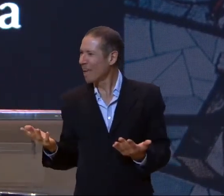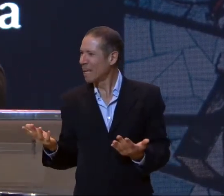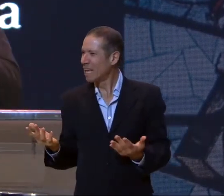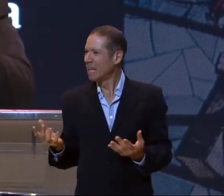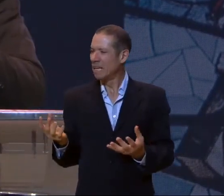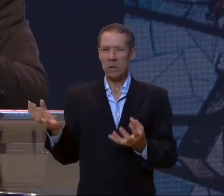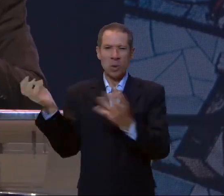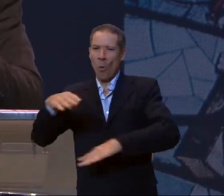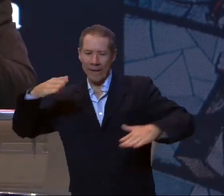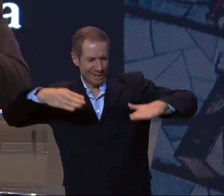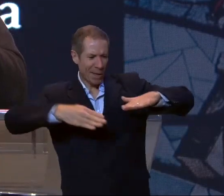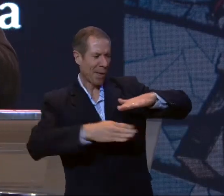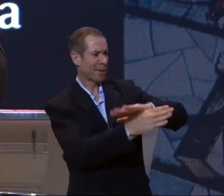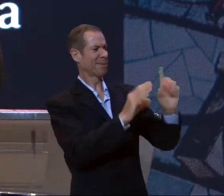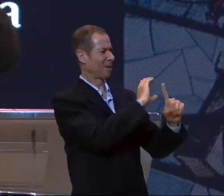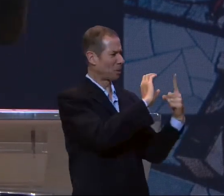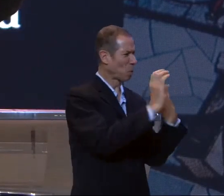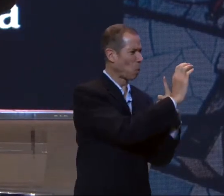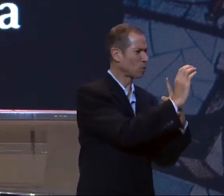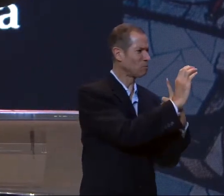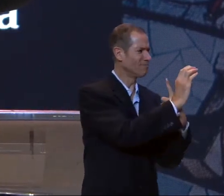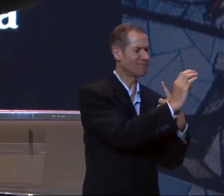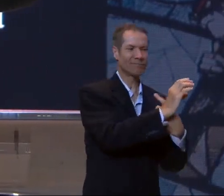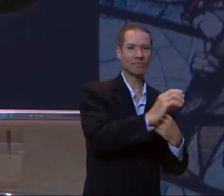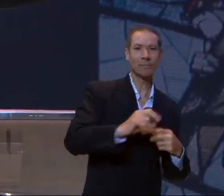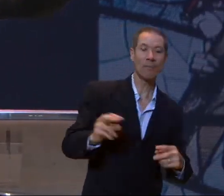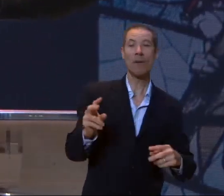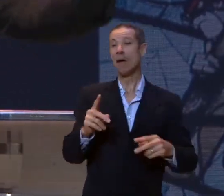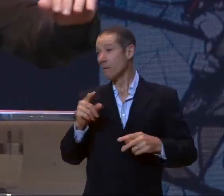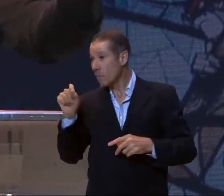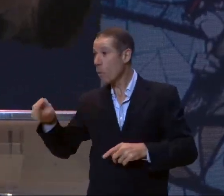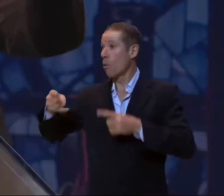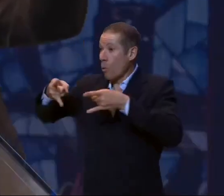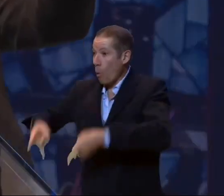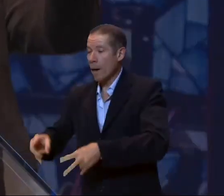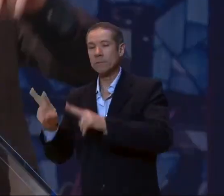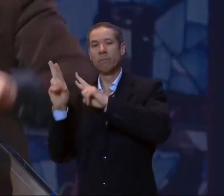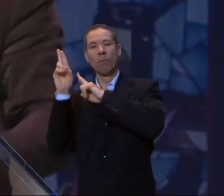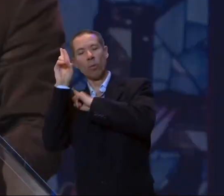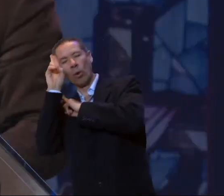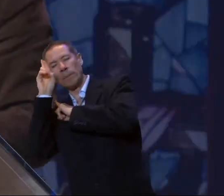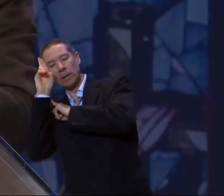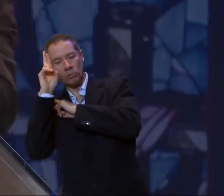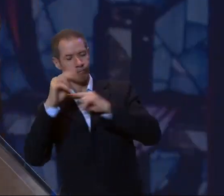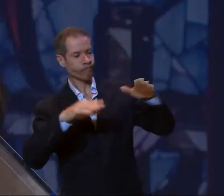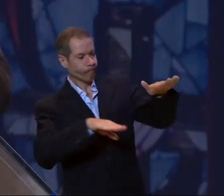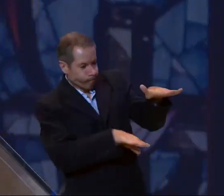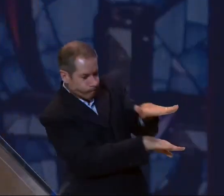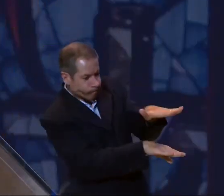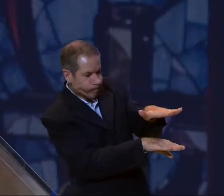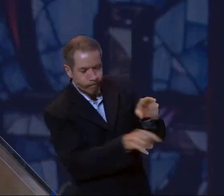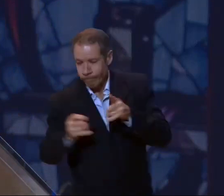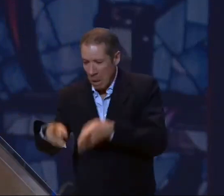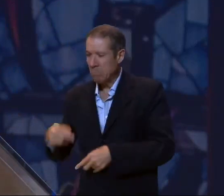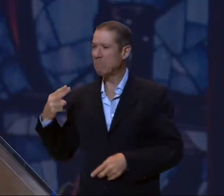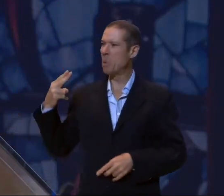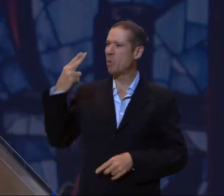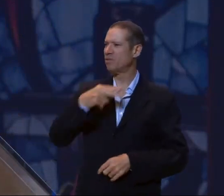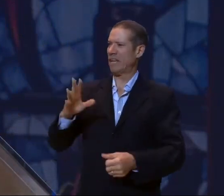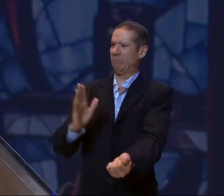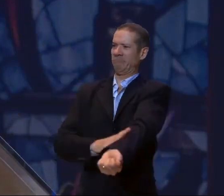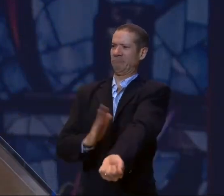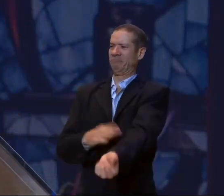não quis entrar no culto. Ela ficou dormindo no seu quarto, numa beliche. Ela era usuária de drogas e ela não